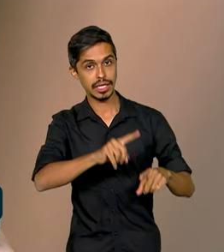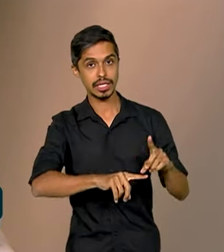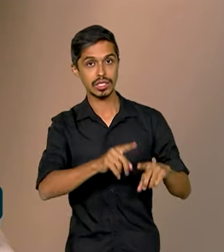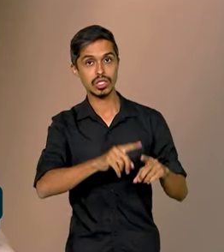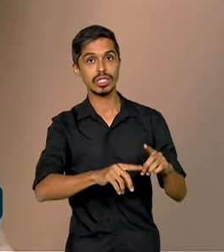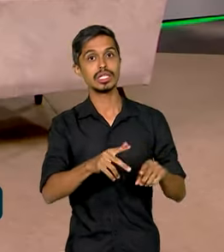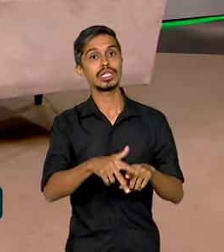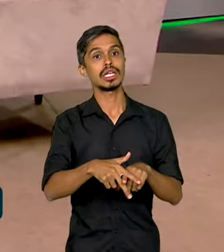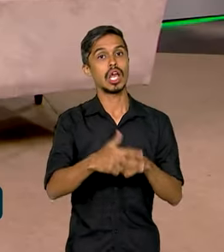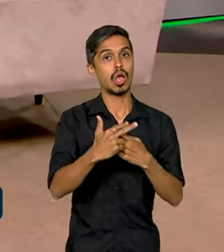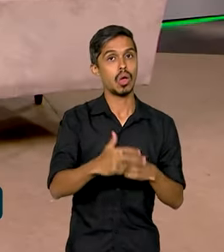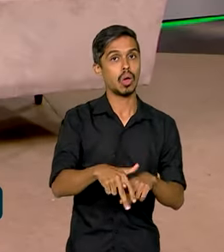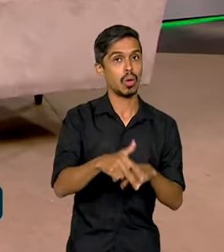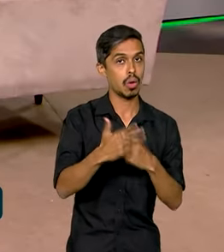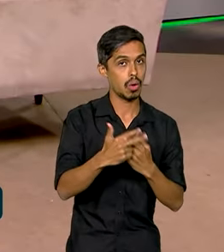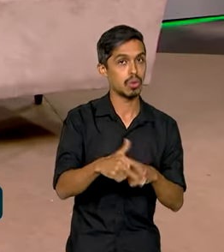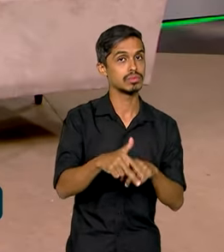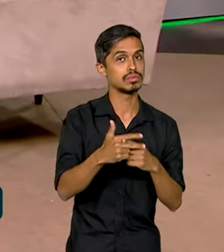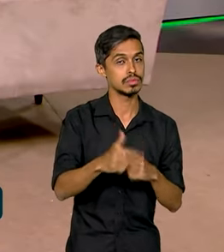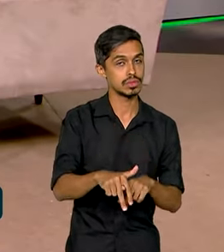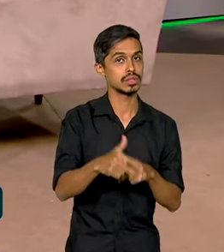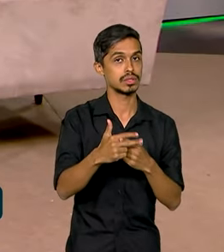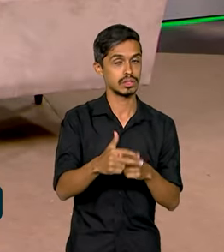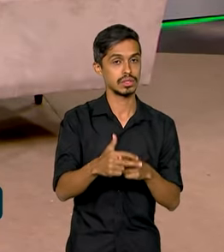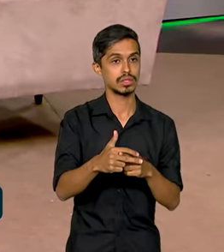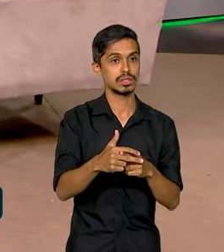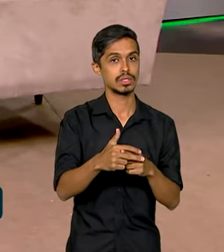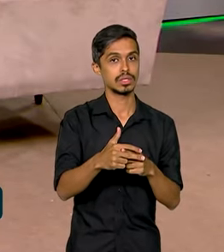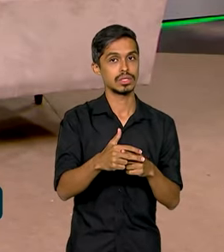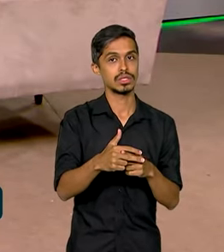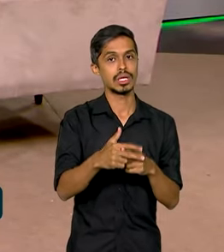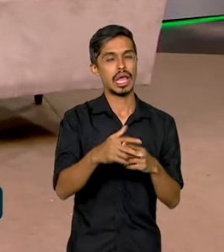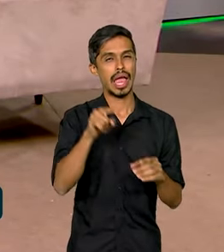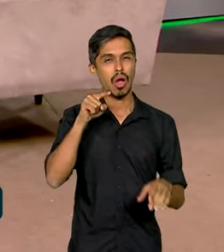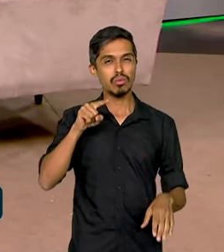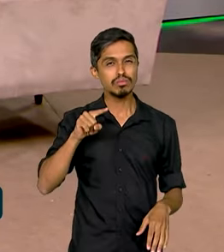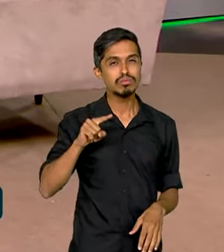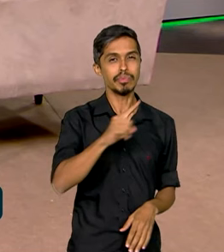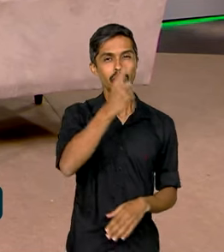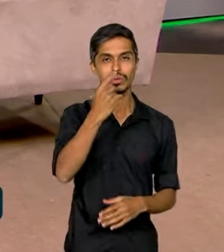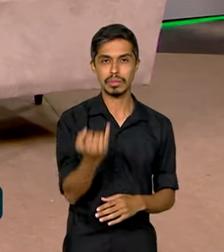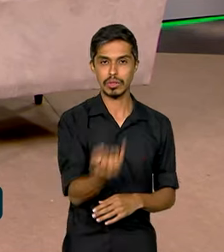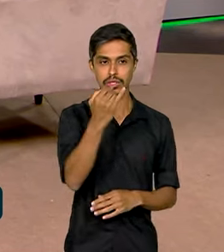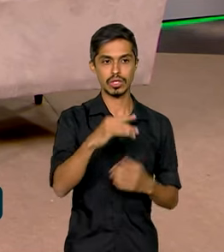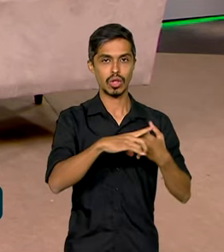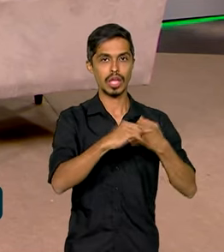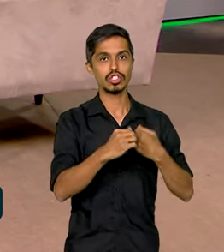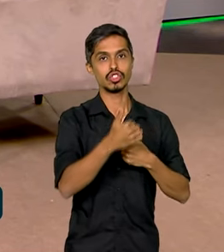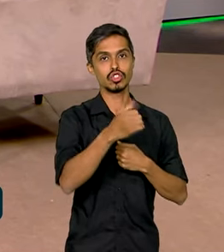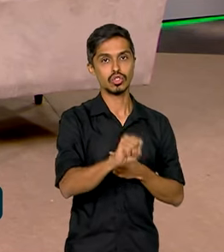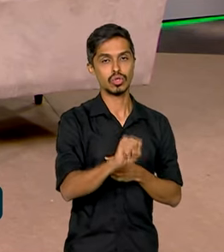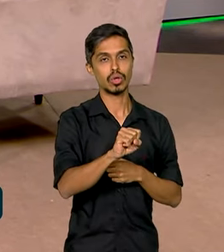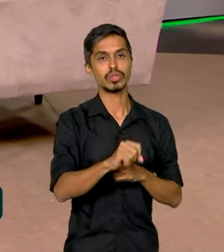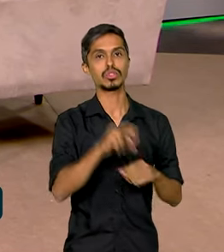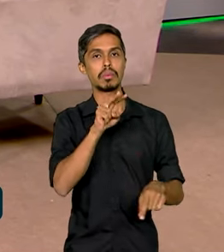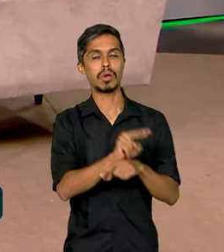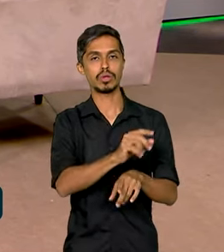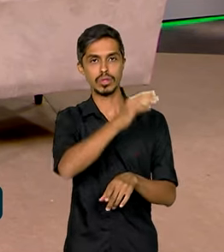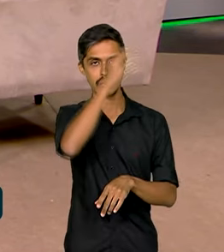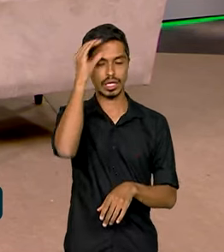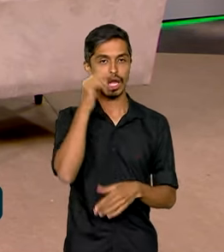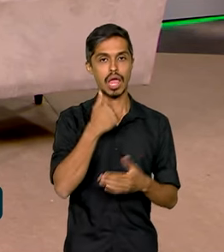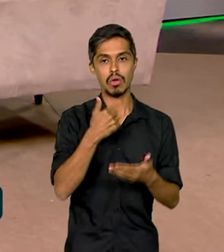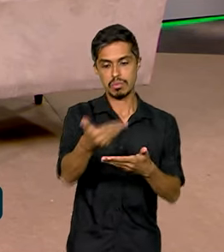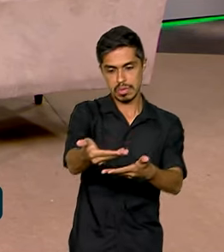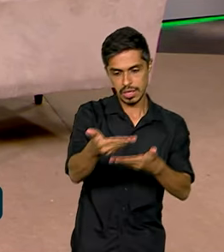conserto Então isso é uma questão que que é bem pontual no no Artigo 18 do código defesa consumidor recebi o